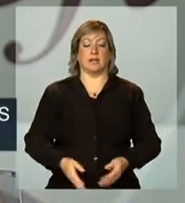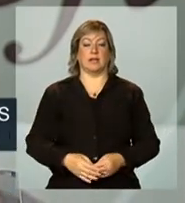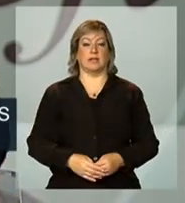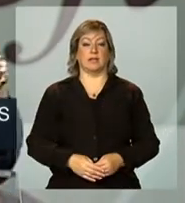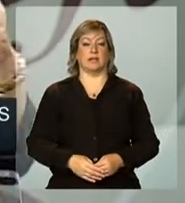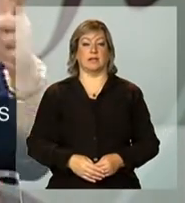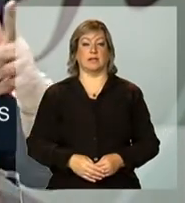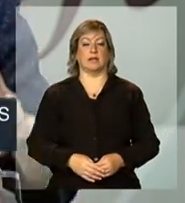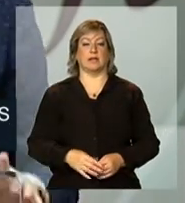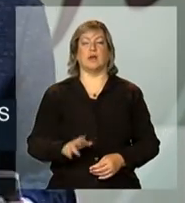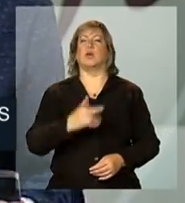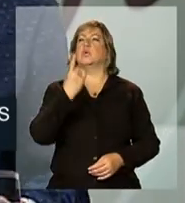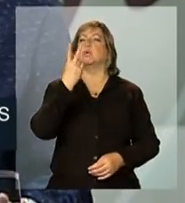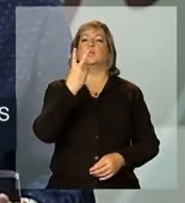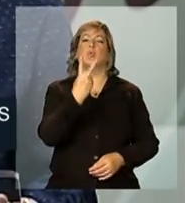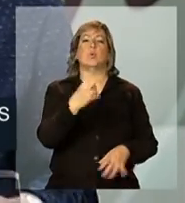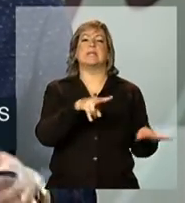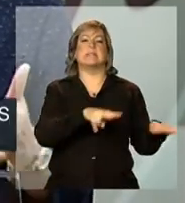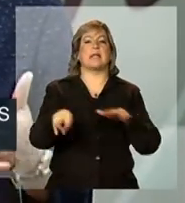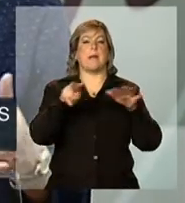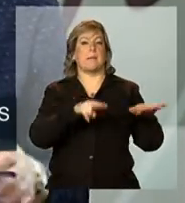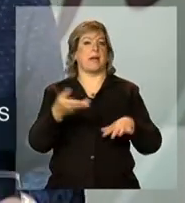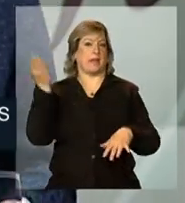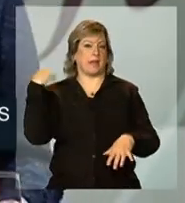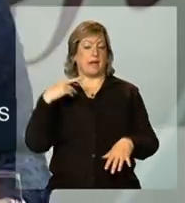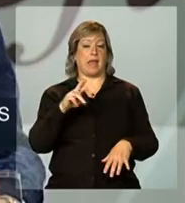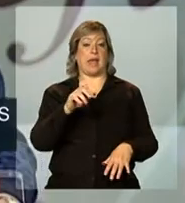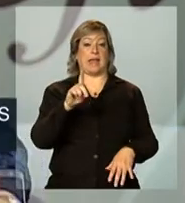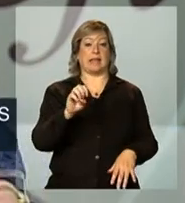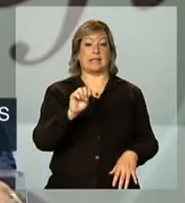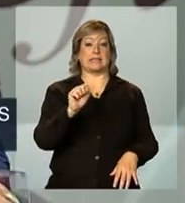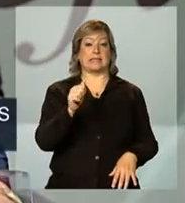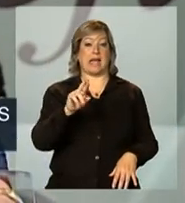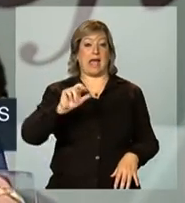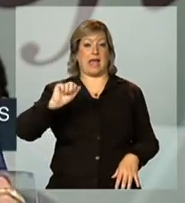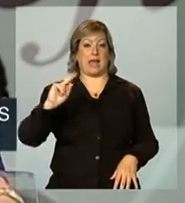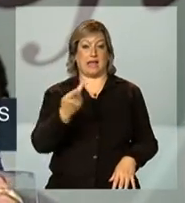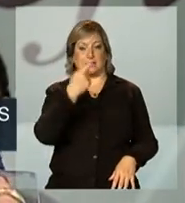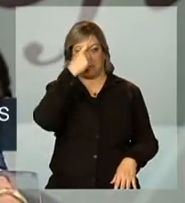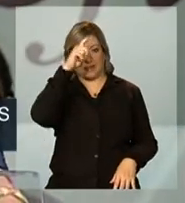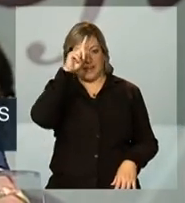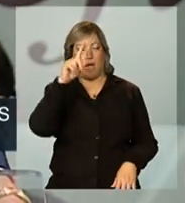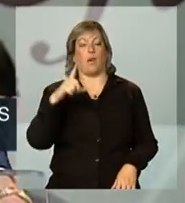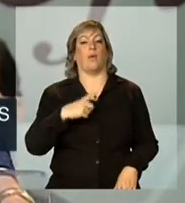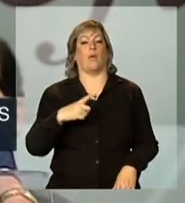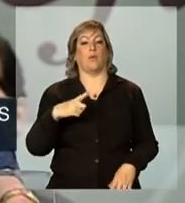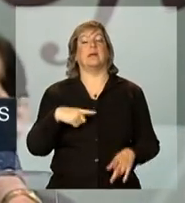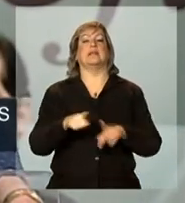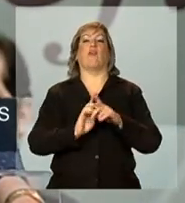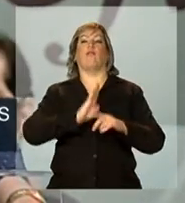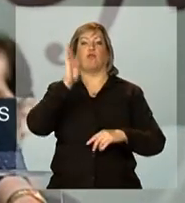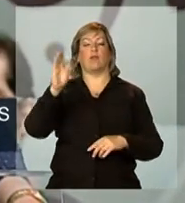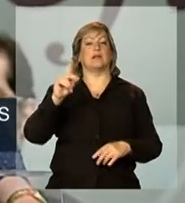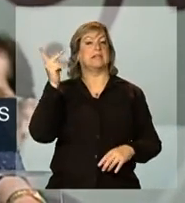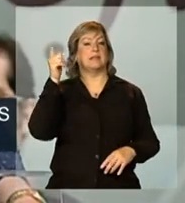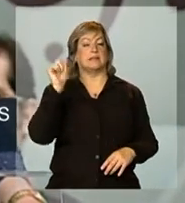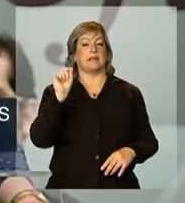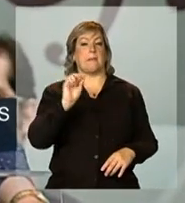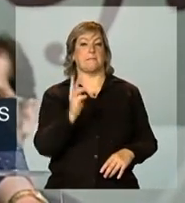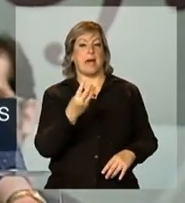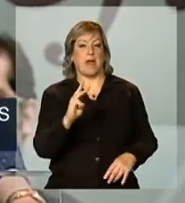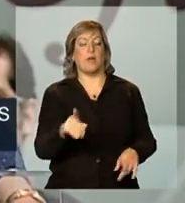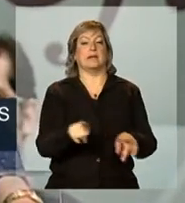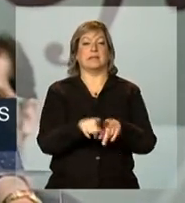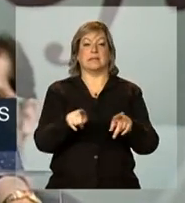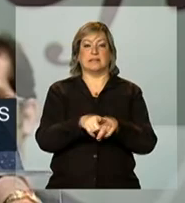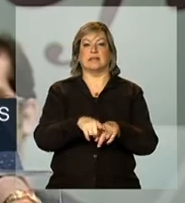eu estive há umas 2 semanas na Rede Sara aqui, estive ontem no, na Rede Sara em São Luís do Maranhão, e